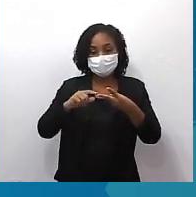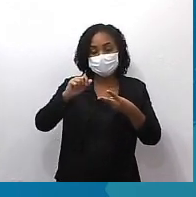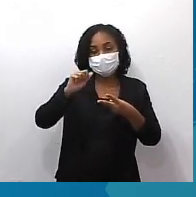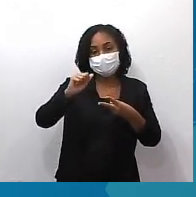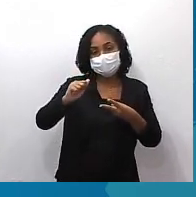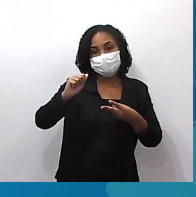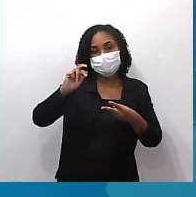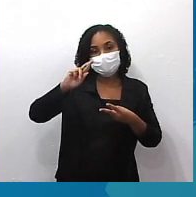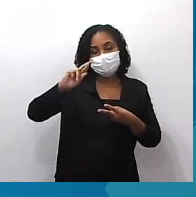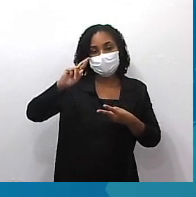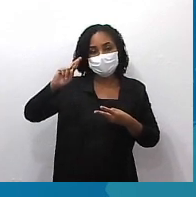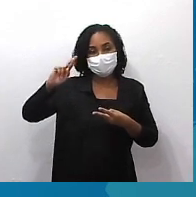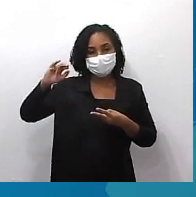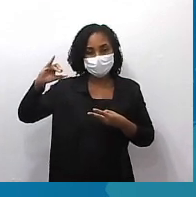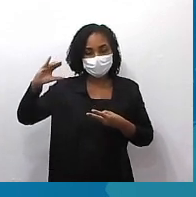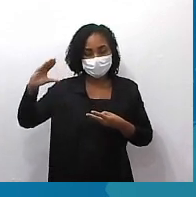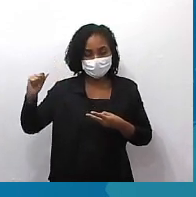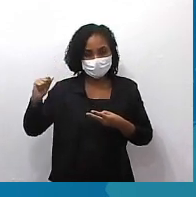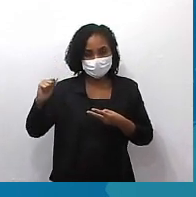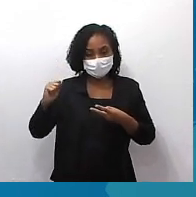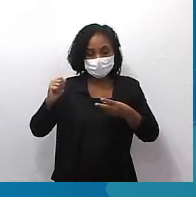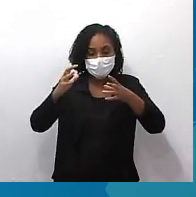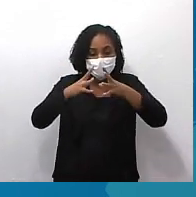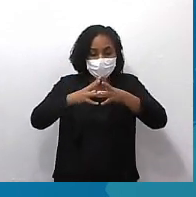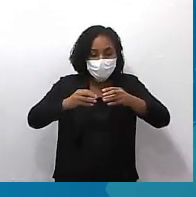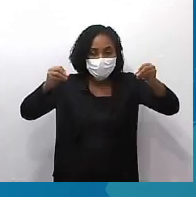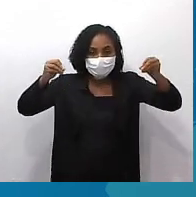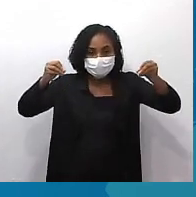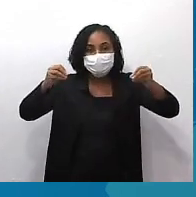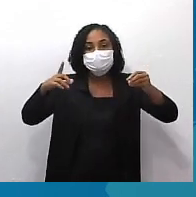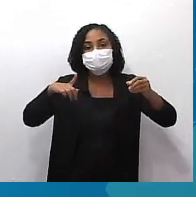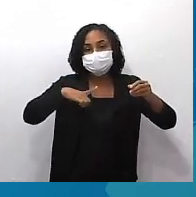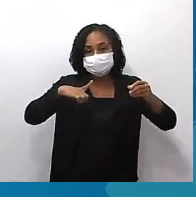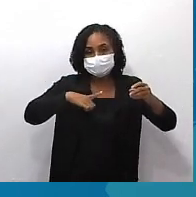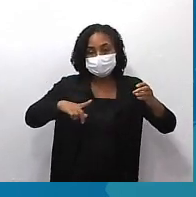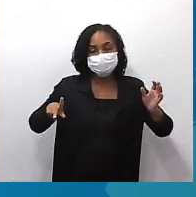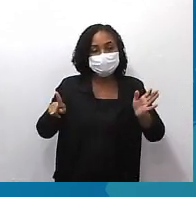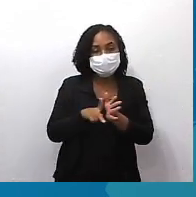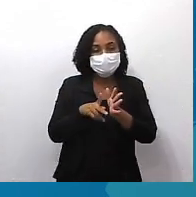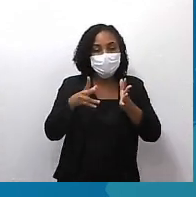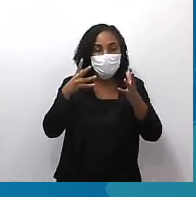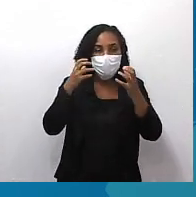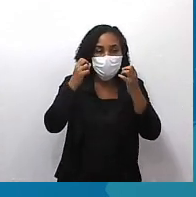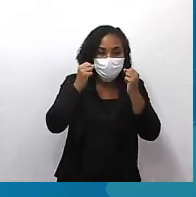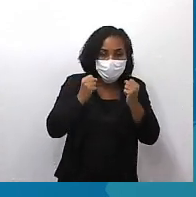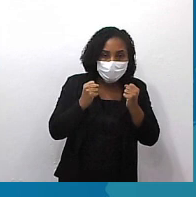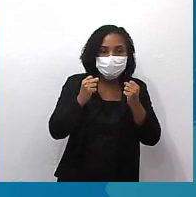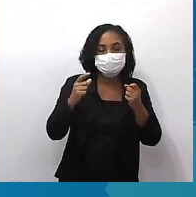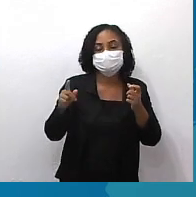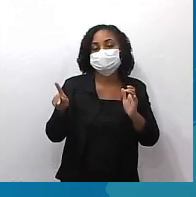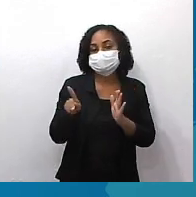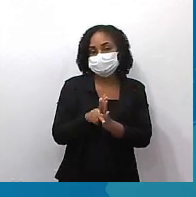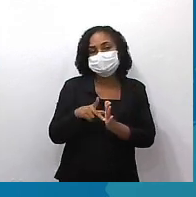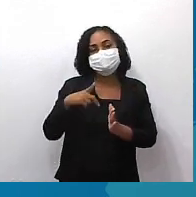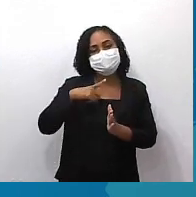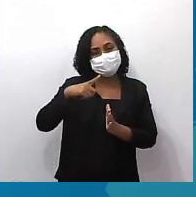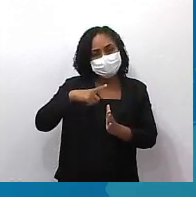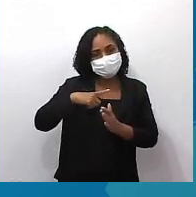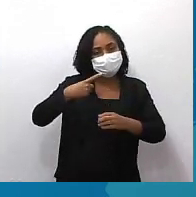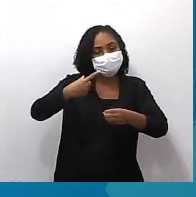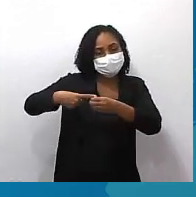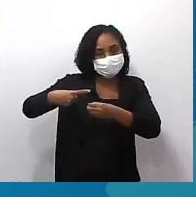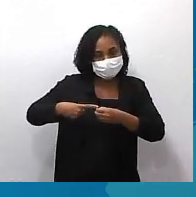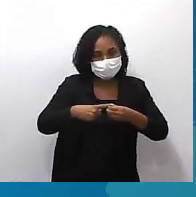de negação, ele desaparece a drenagem. São aqueles rios de regiões mais secas em geral, né? A gente tem bastante no interior